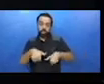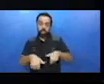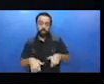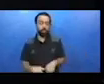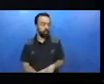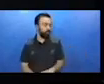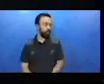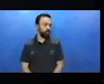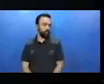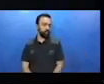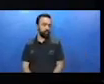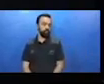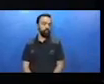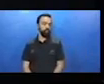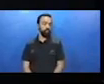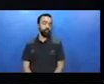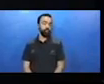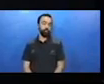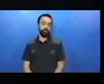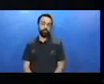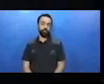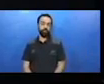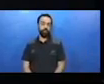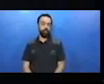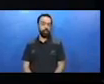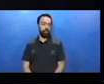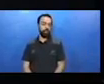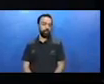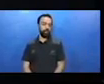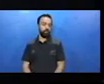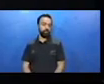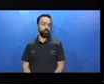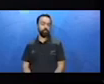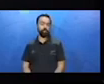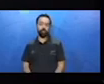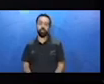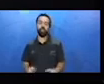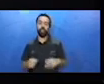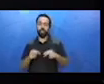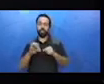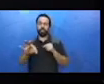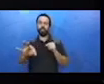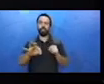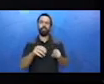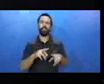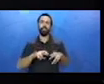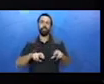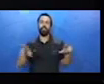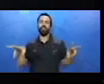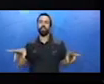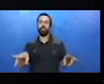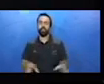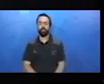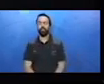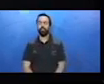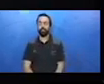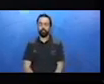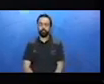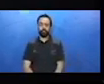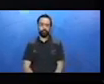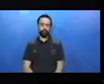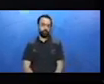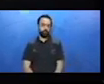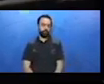50, 4 atletas nadam 100, e além do medley também, né? 200, 400 e revezamentos, 4 por 50, então os 4 atletas